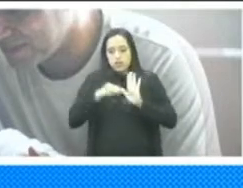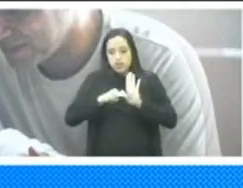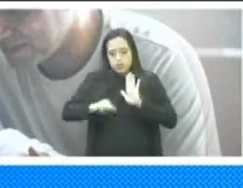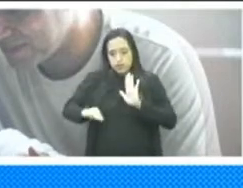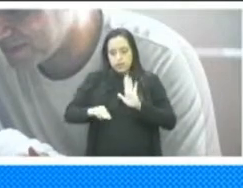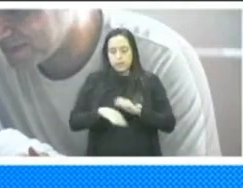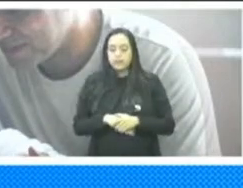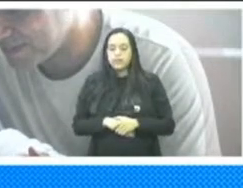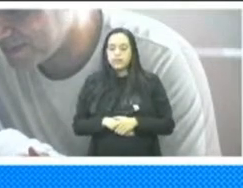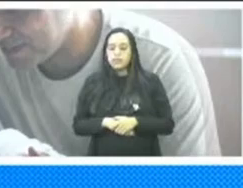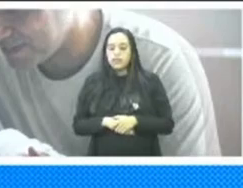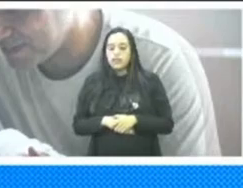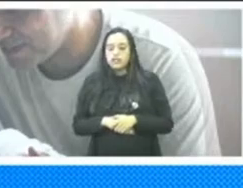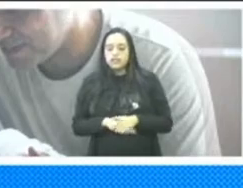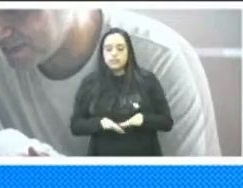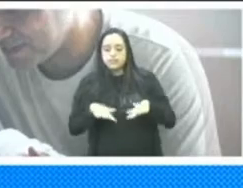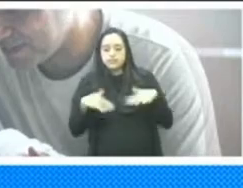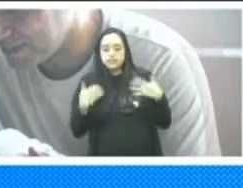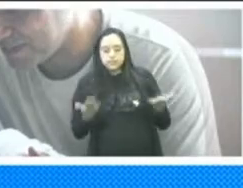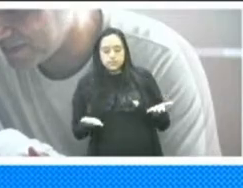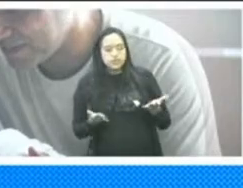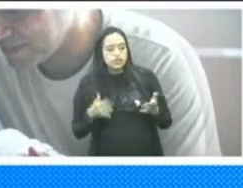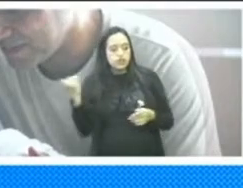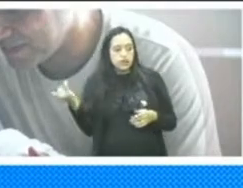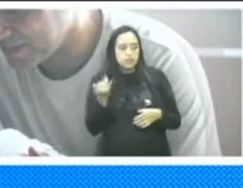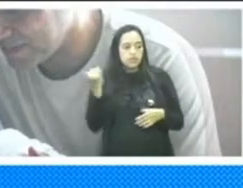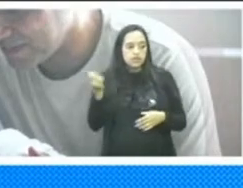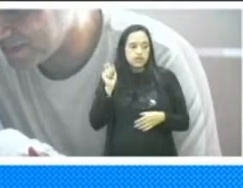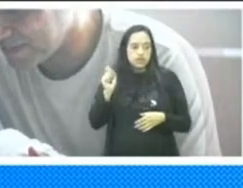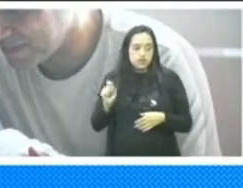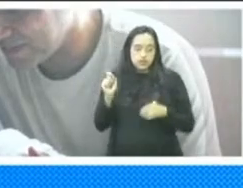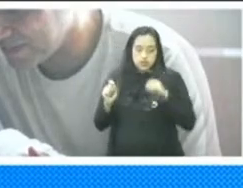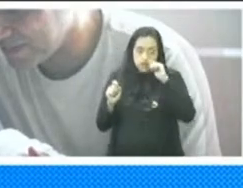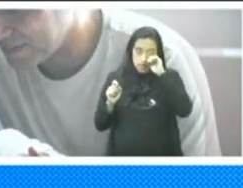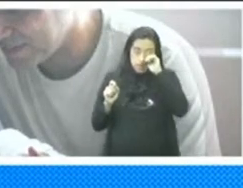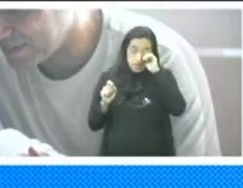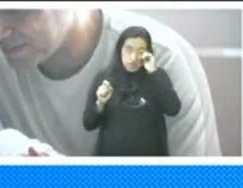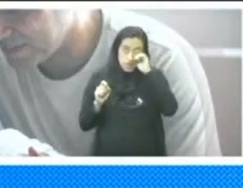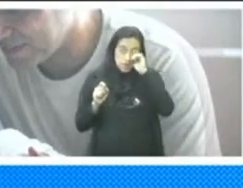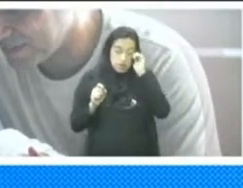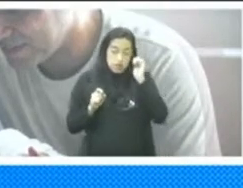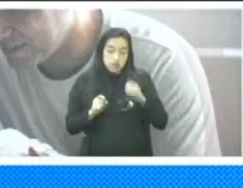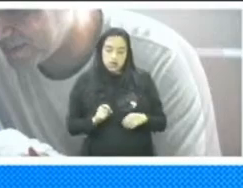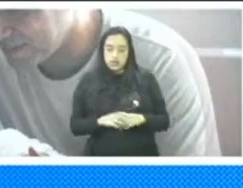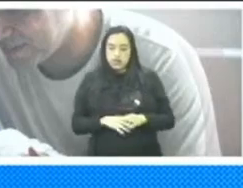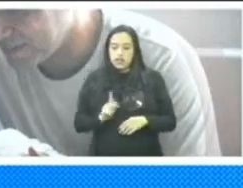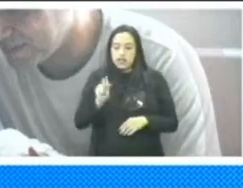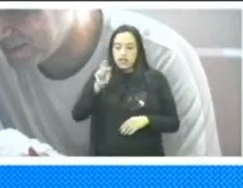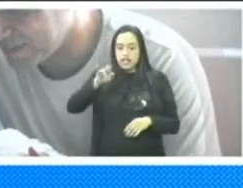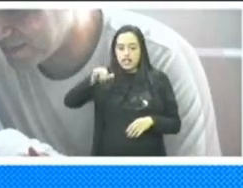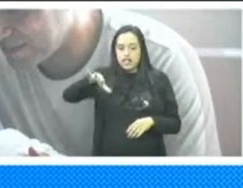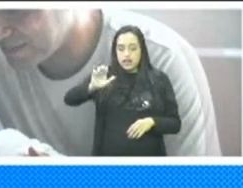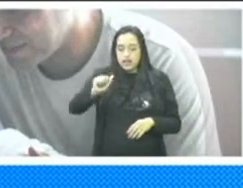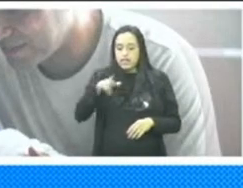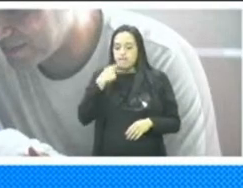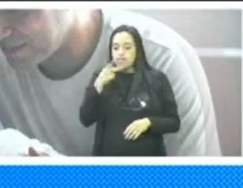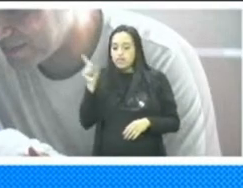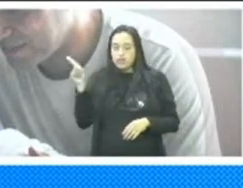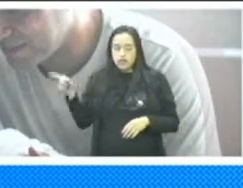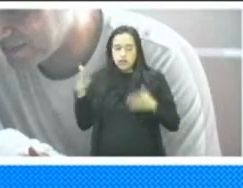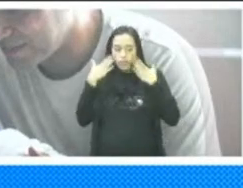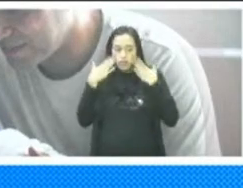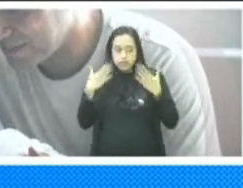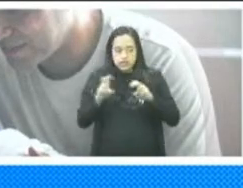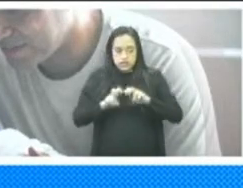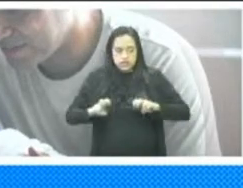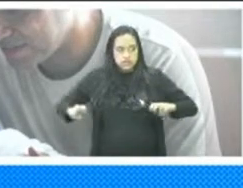método. Então, é muito importante o que a Karina, né, já falou aqui